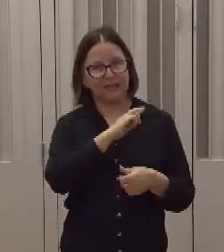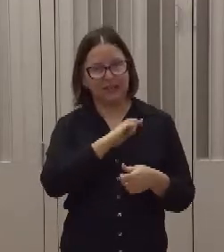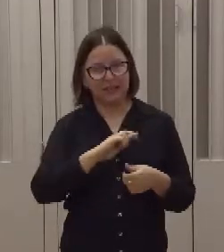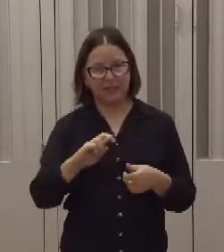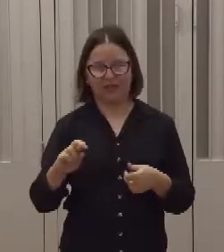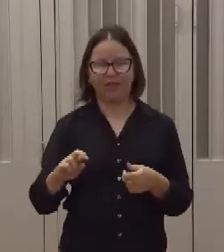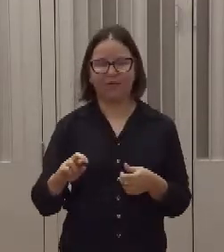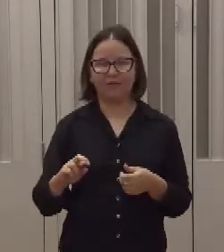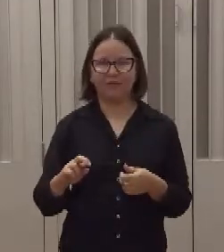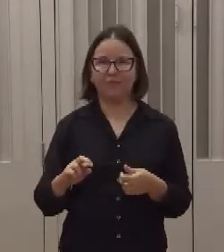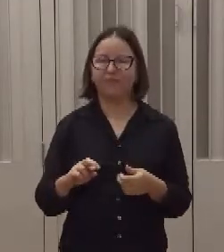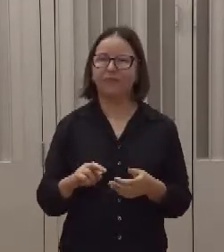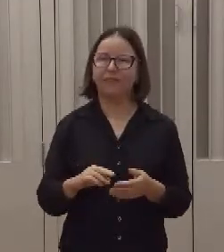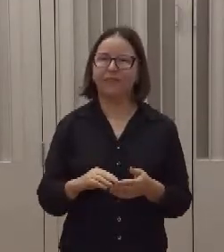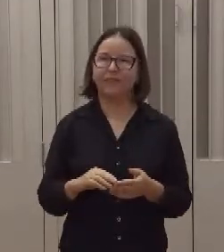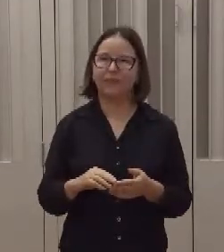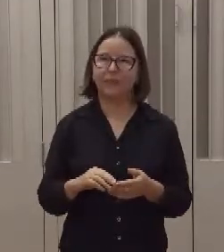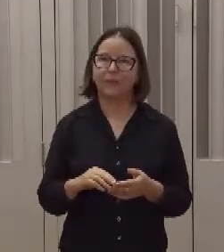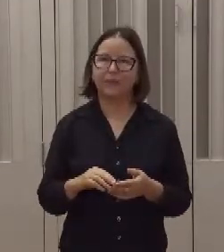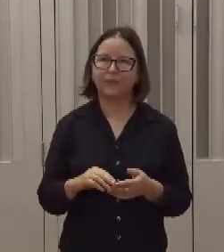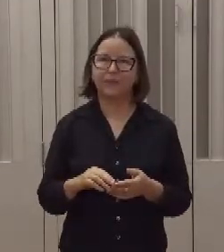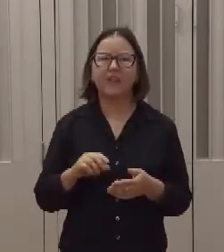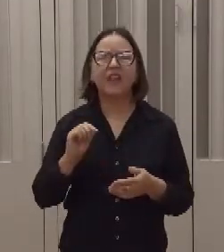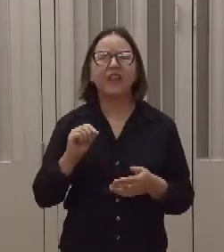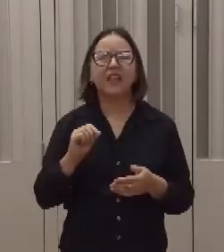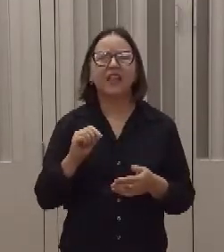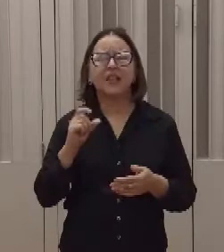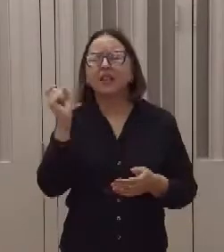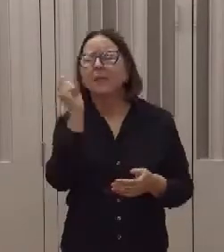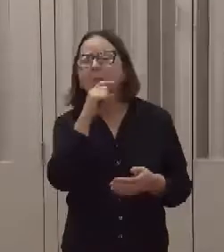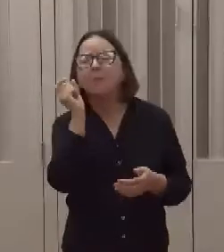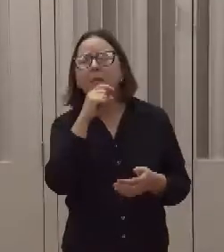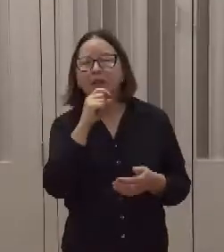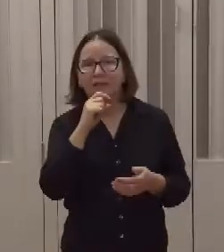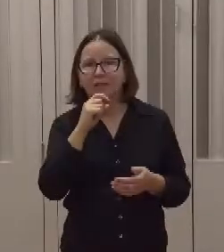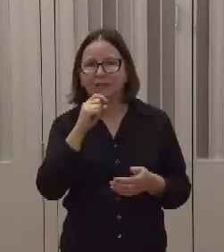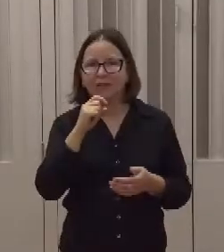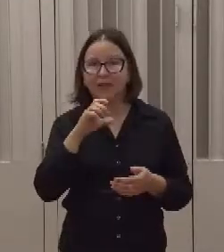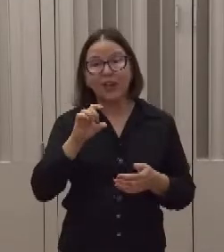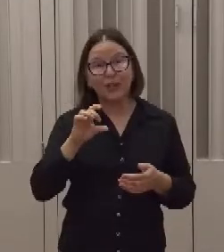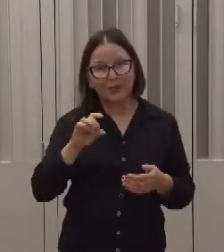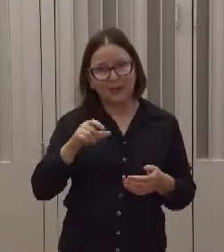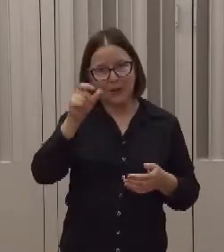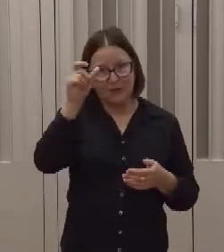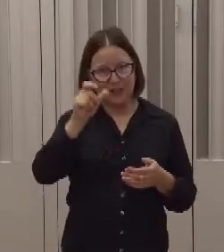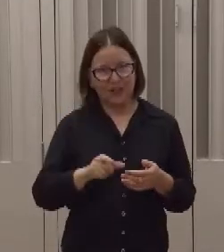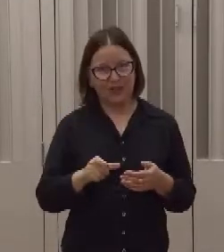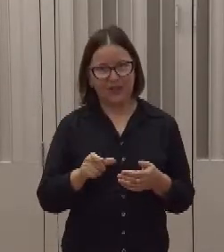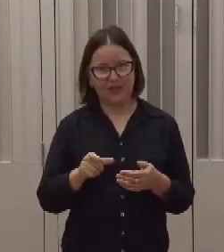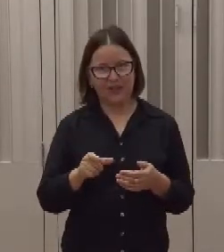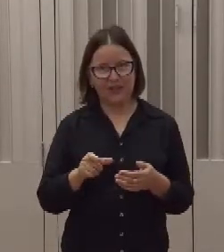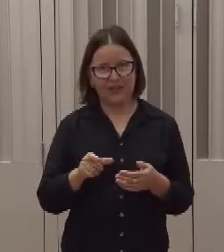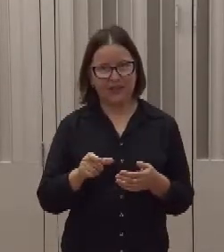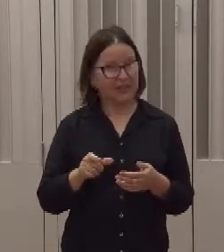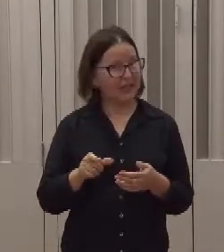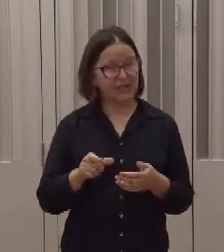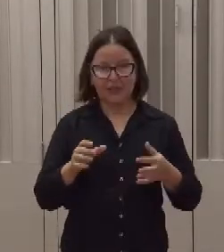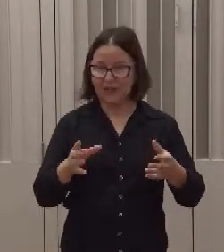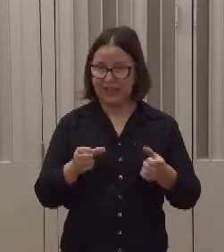João 2,18. Quem é o mentiroso, senão aquele que nega que Jesus é o